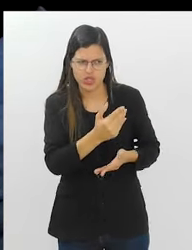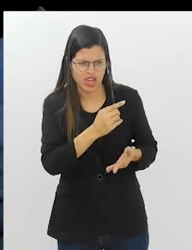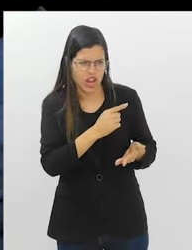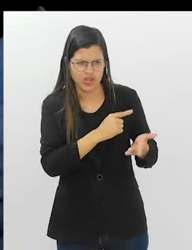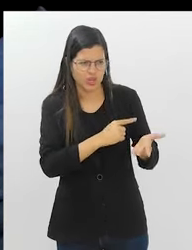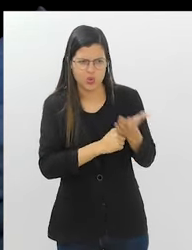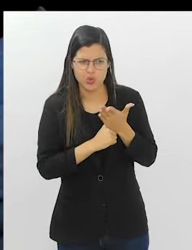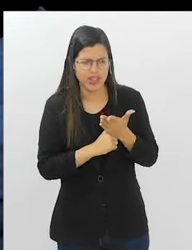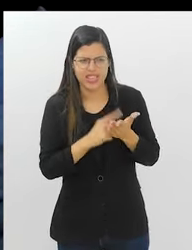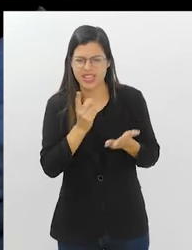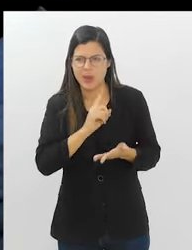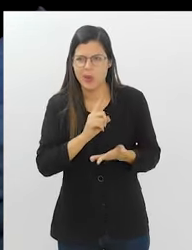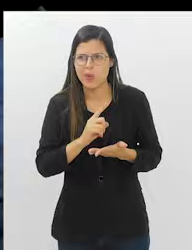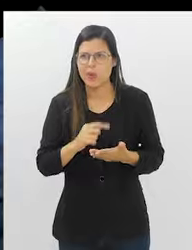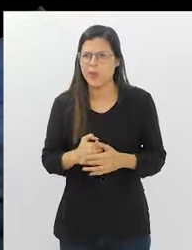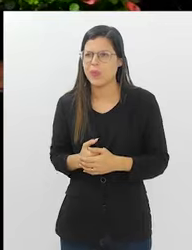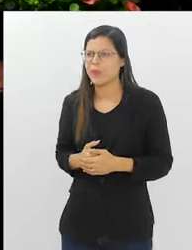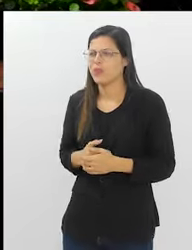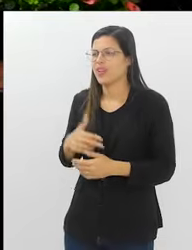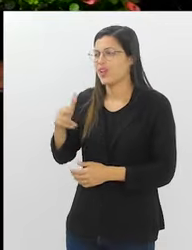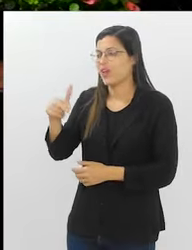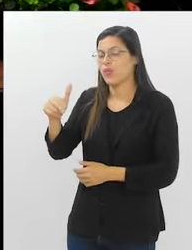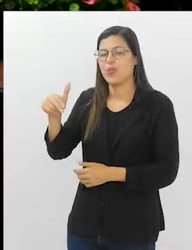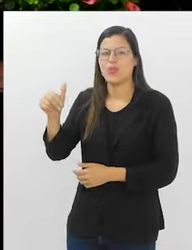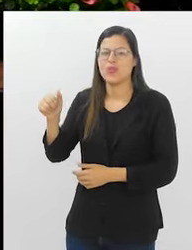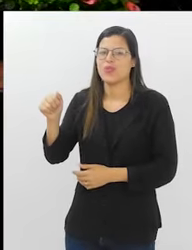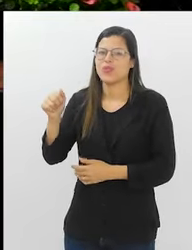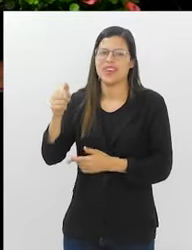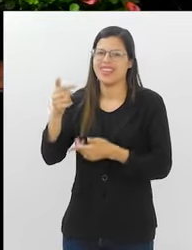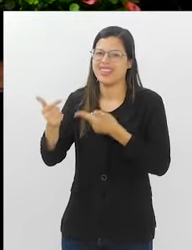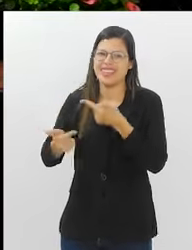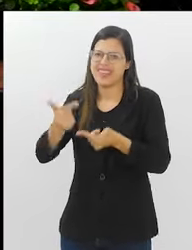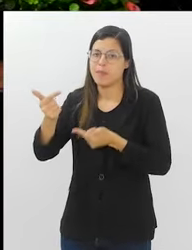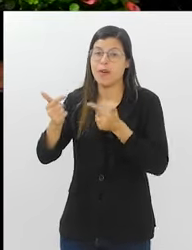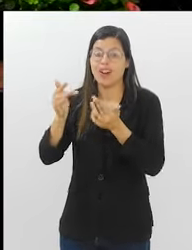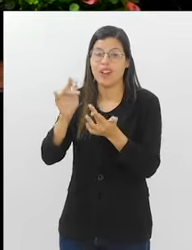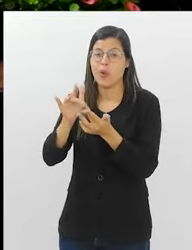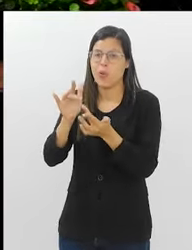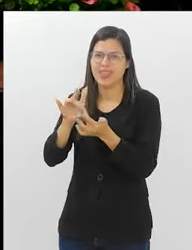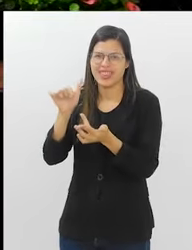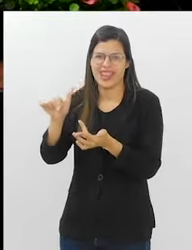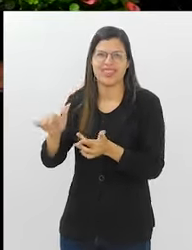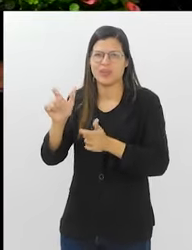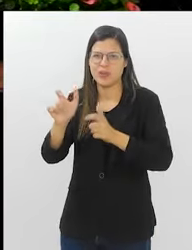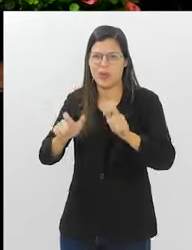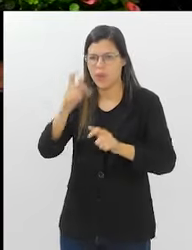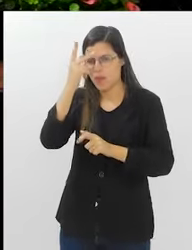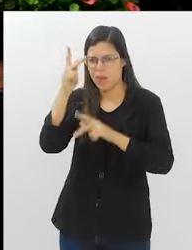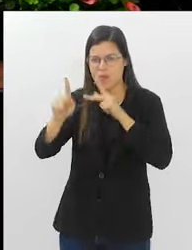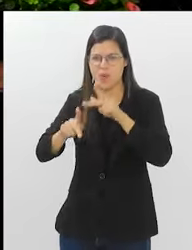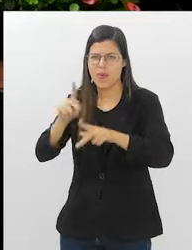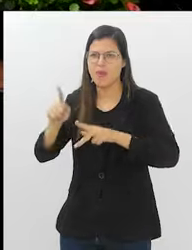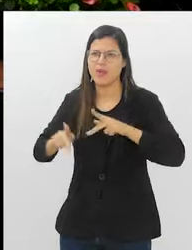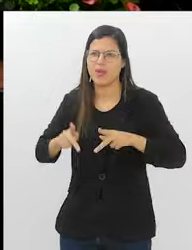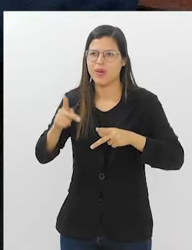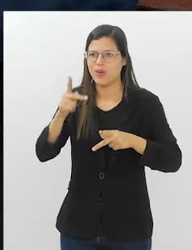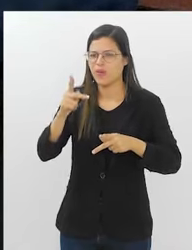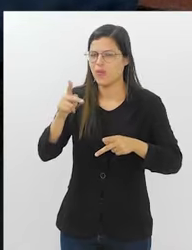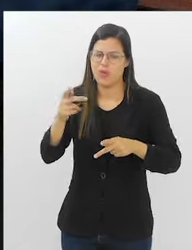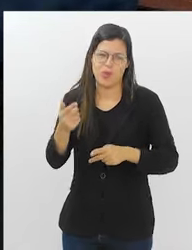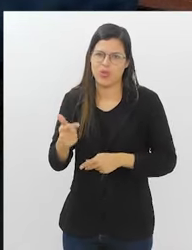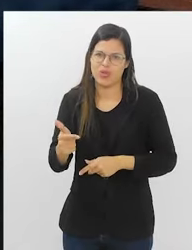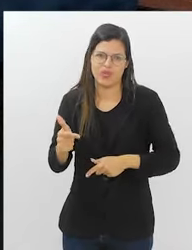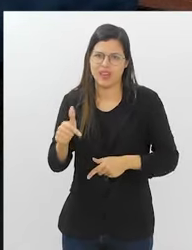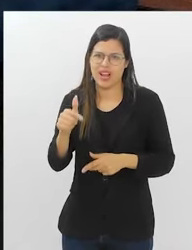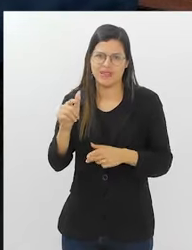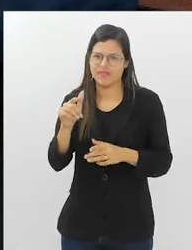ajuda não para falar com o espírito? Eu nunca trabalhei com contato direto, talvez para evitar esse risco, né? O pessoal nunca me chamou para